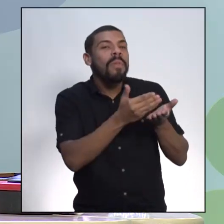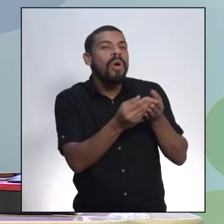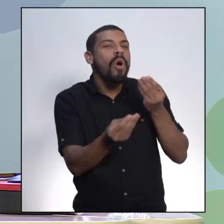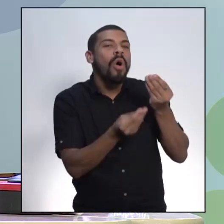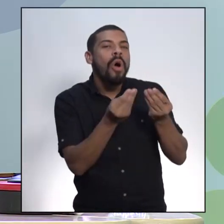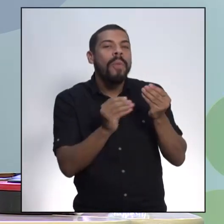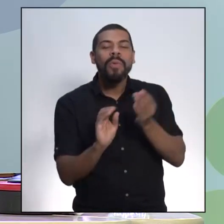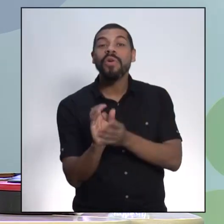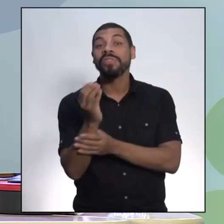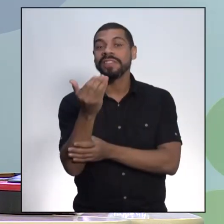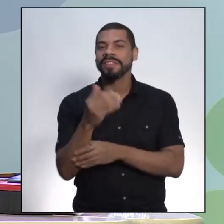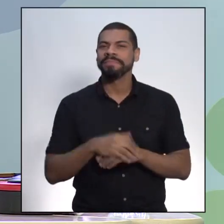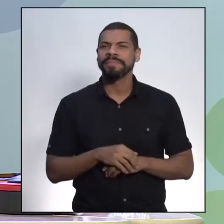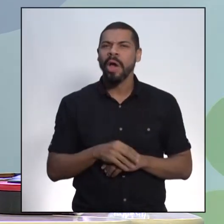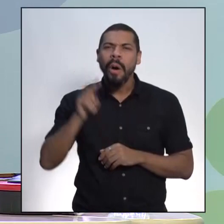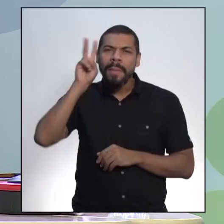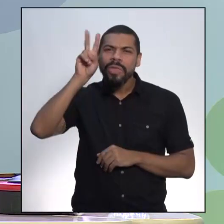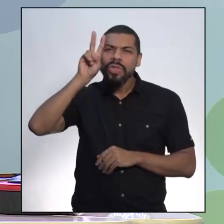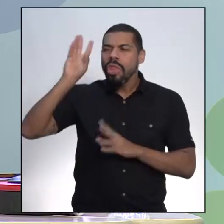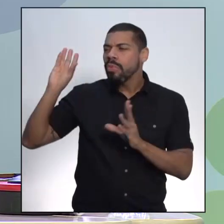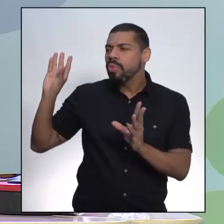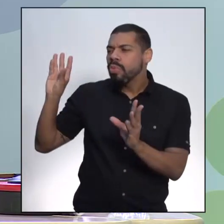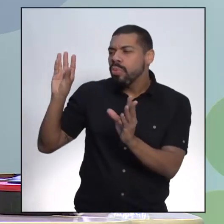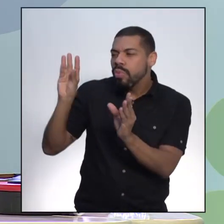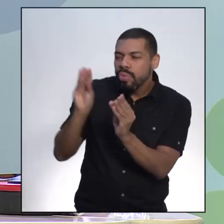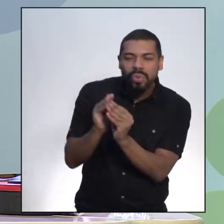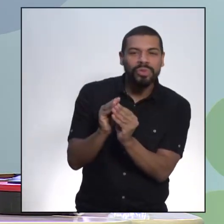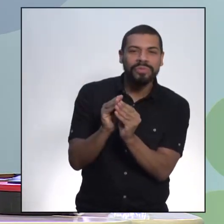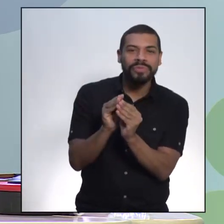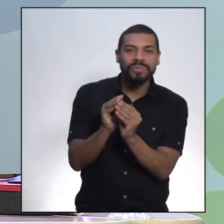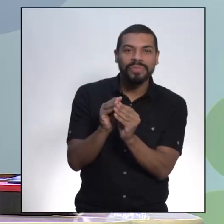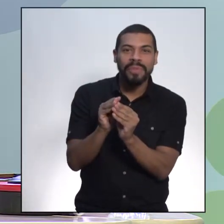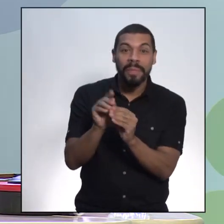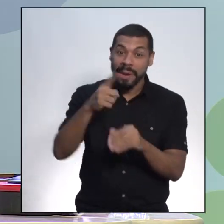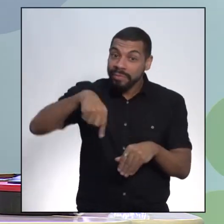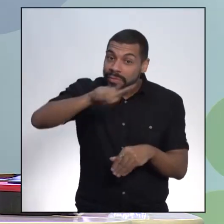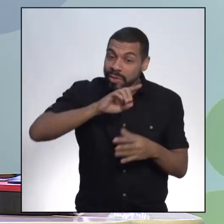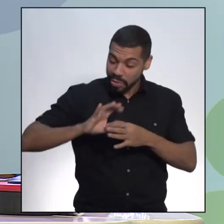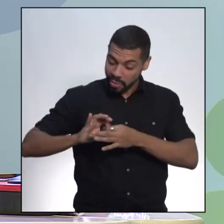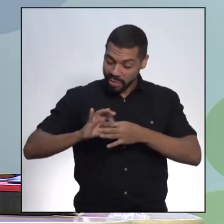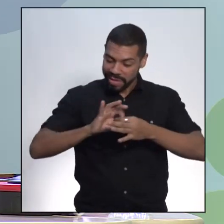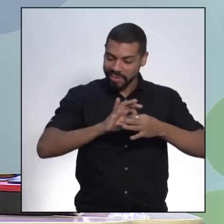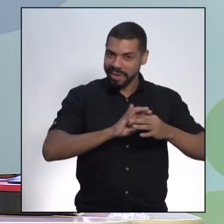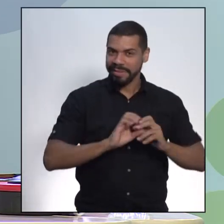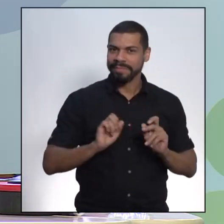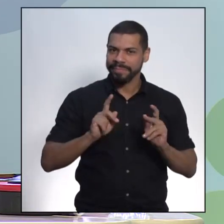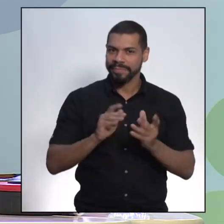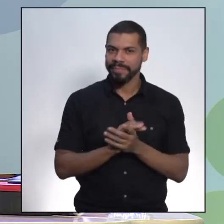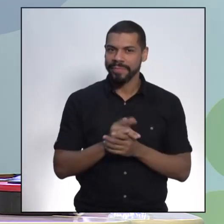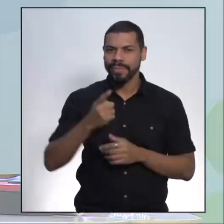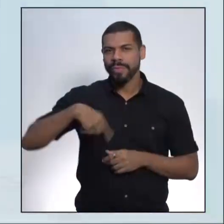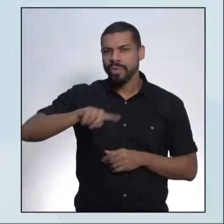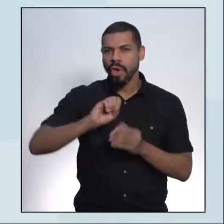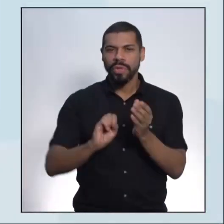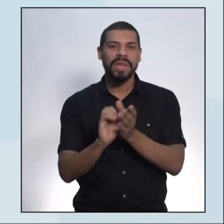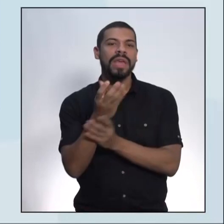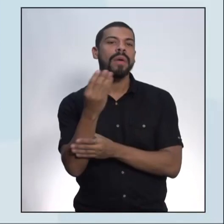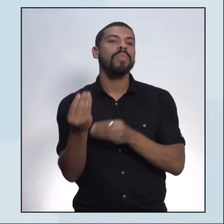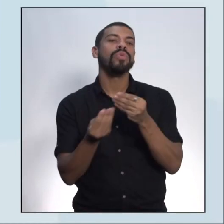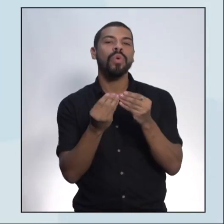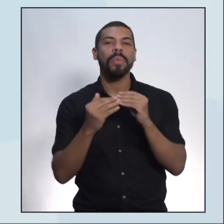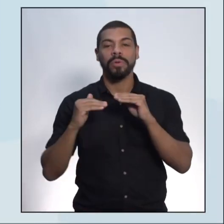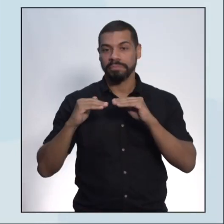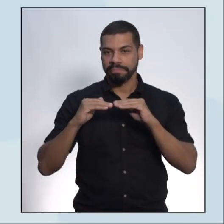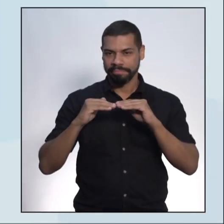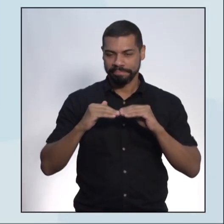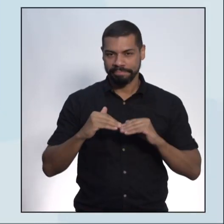isso aconteceu. Uma história bem rápida para a gente poder contextualizar tudo, né? Então, nós criamos as soluções